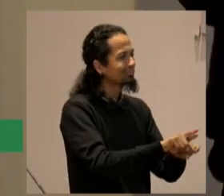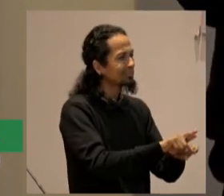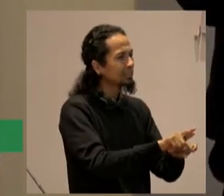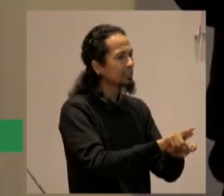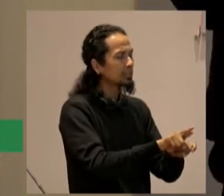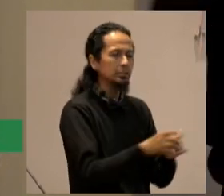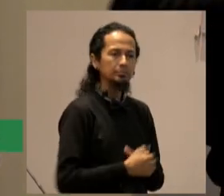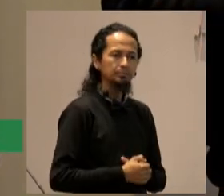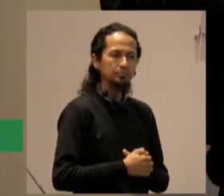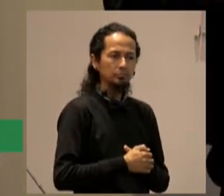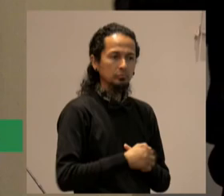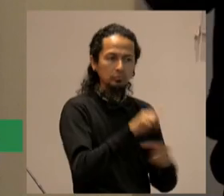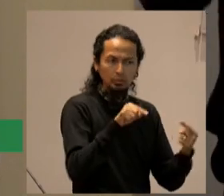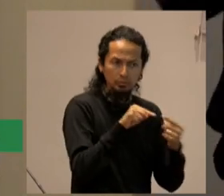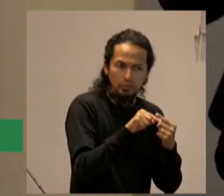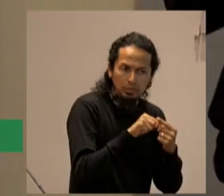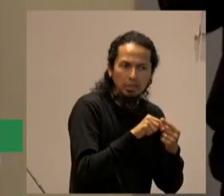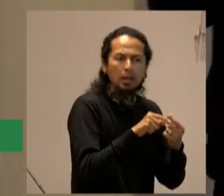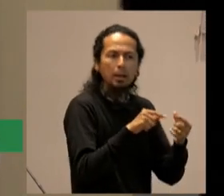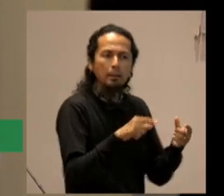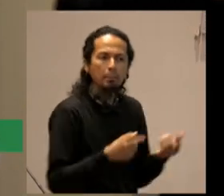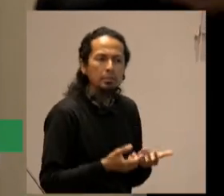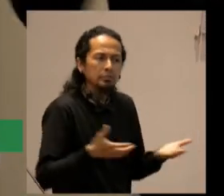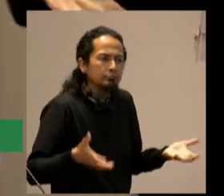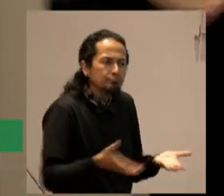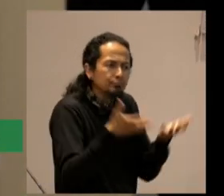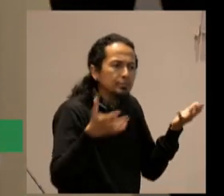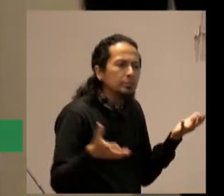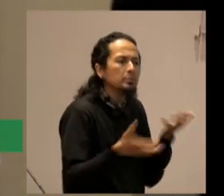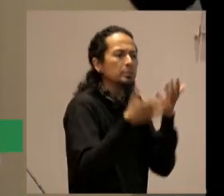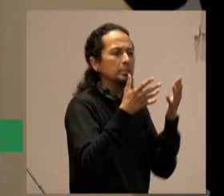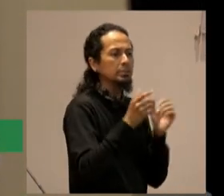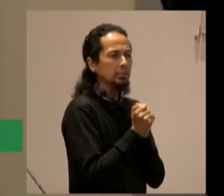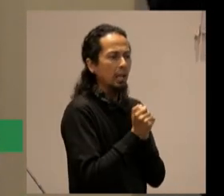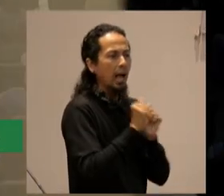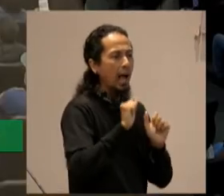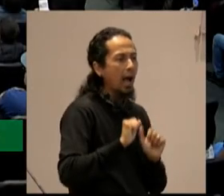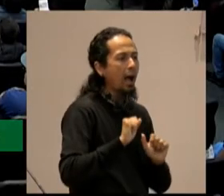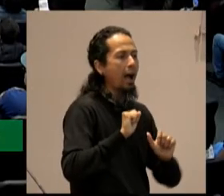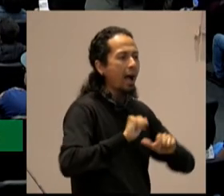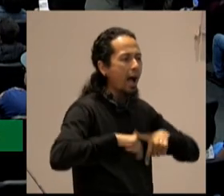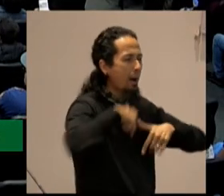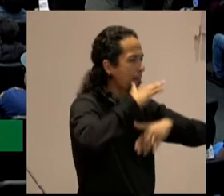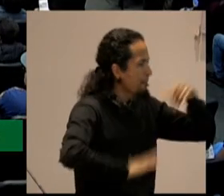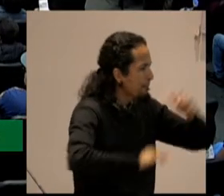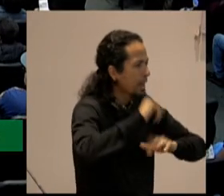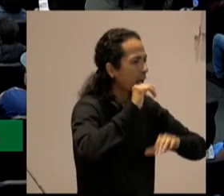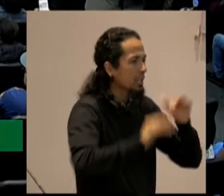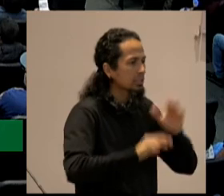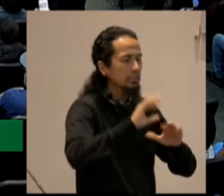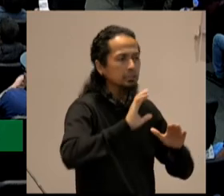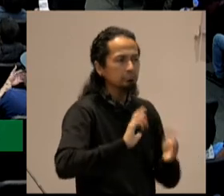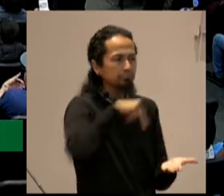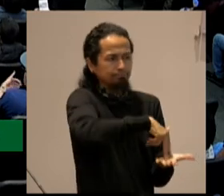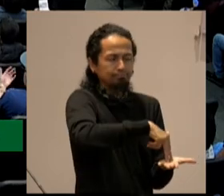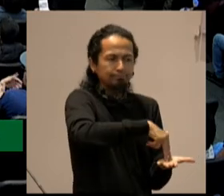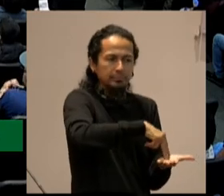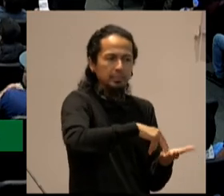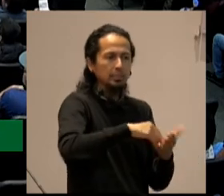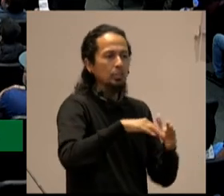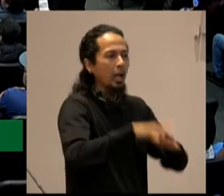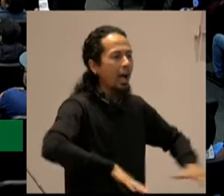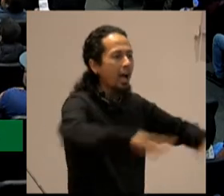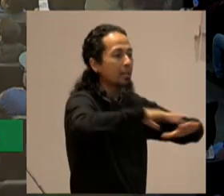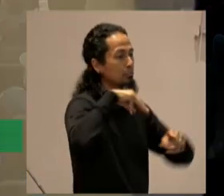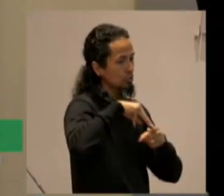das políticas de ações afirmativas no âmbito da educação básica municipal. O seminário tem como